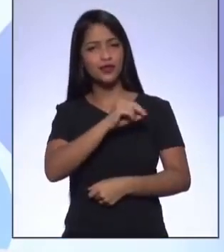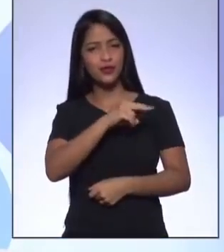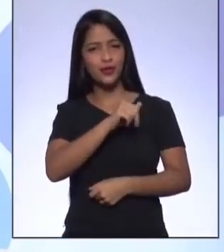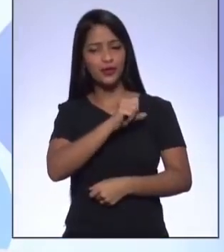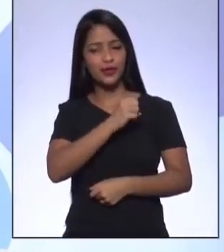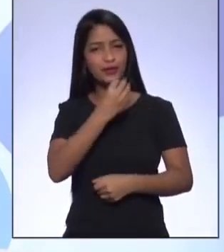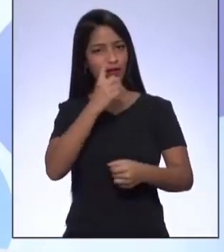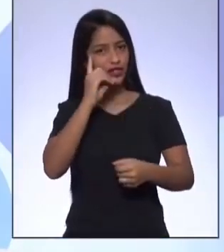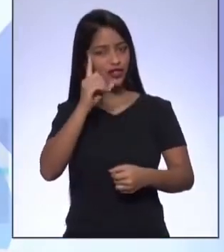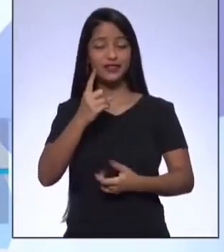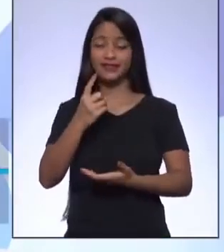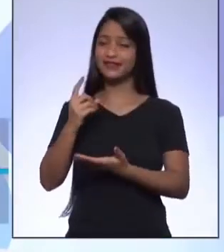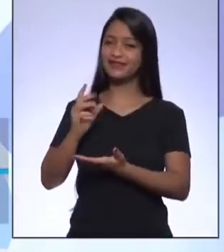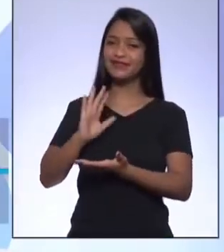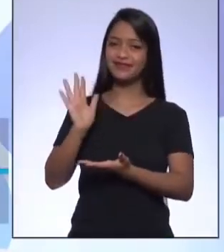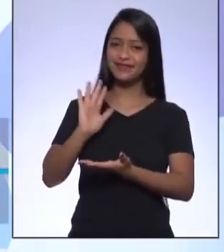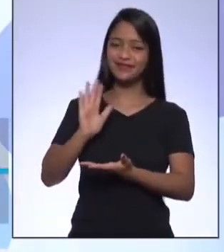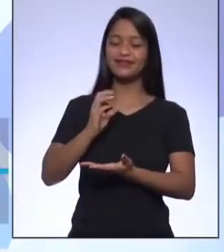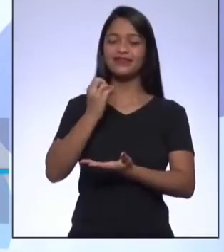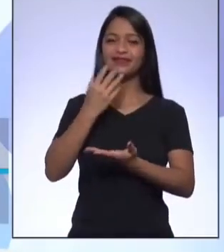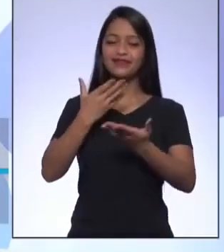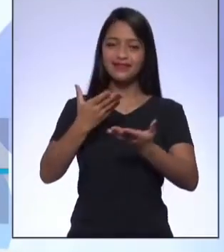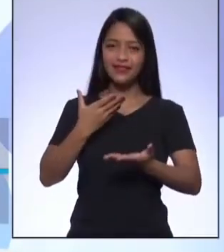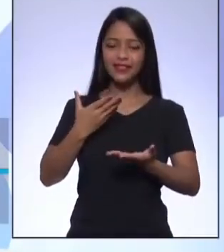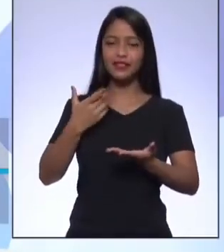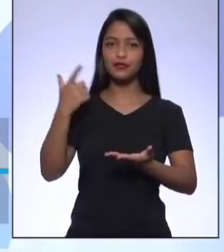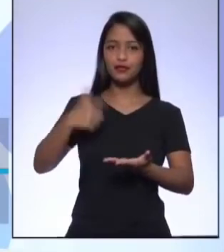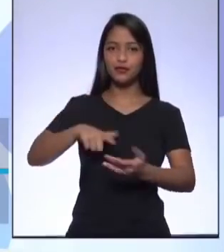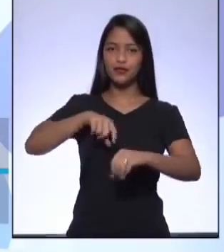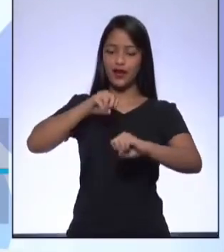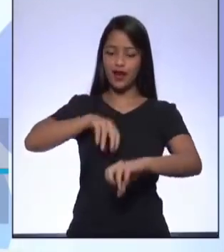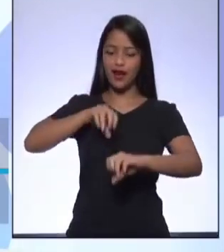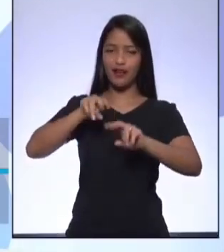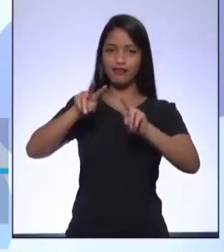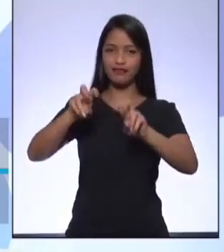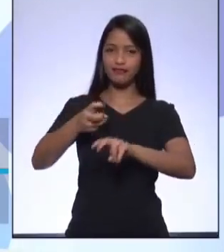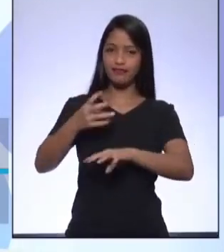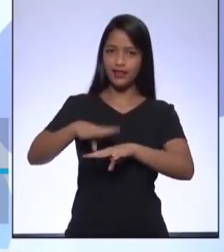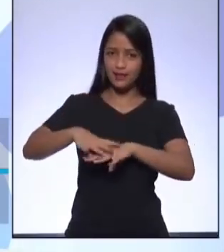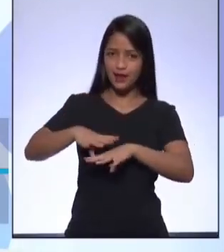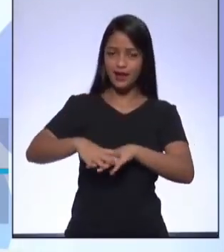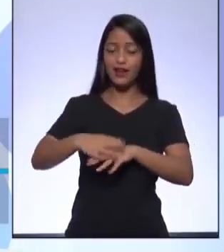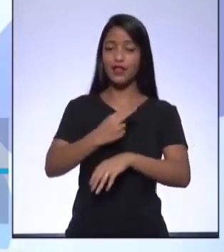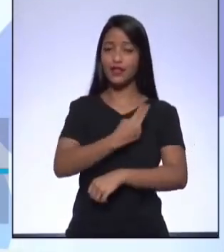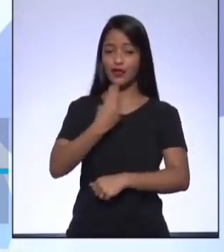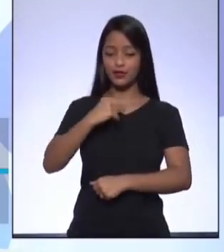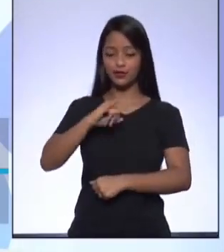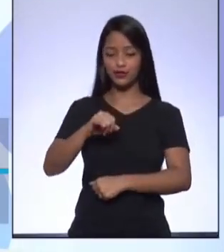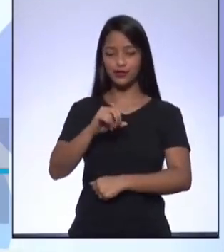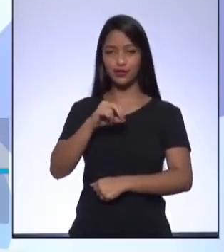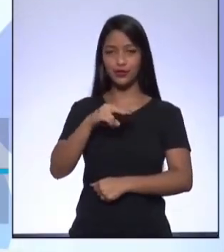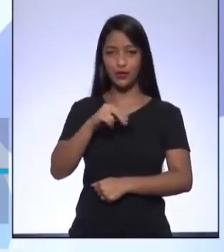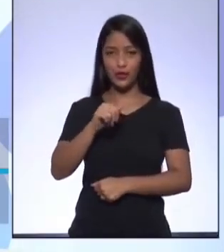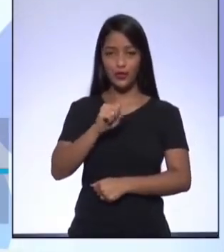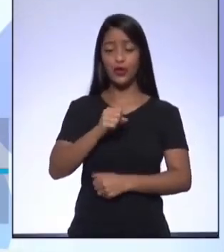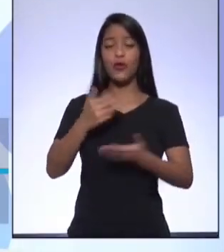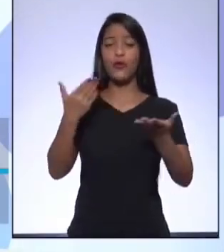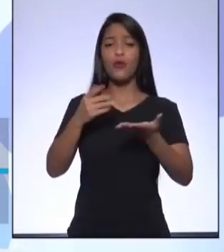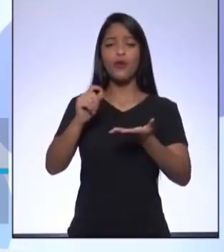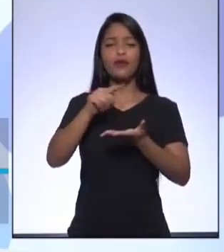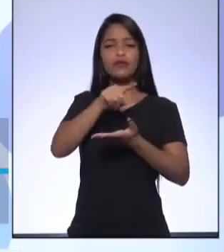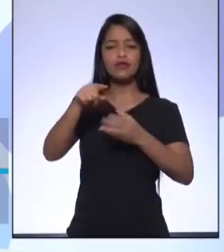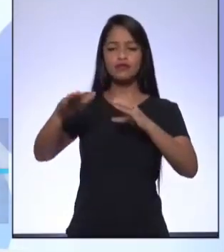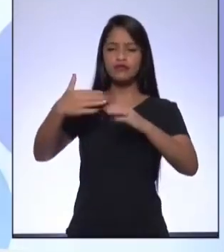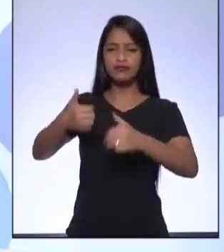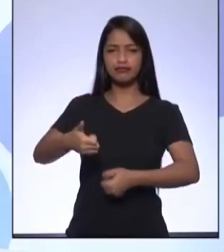bem-vindos para mais uma aula de matemática. Meu nome é Jonas, vou ser o porta-voz de vocês hoje aqui no chat, né? Comentar o que vocês estão